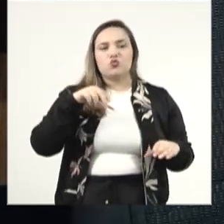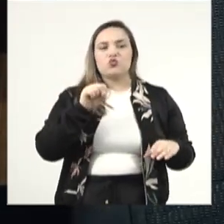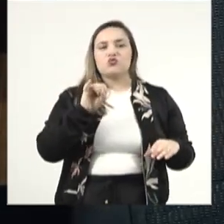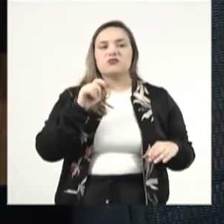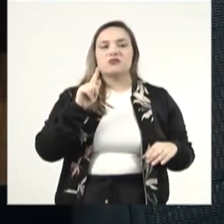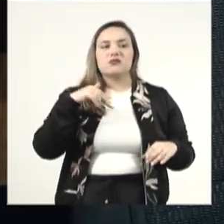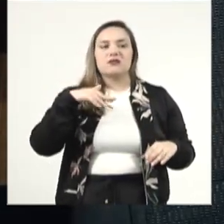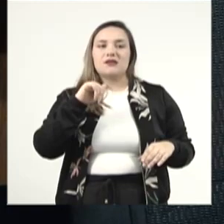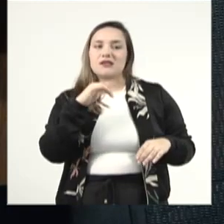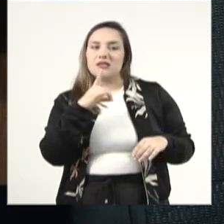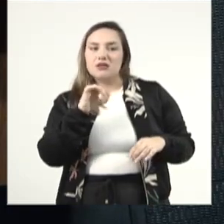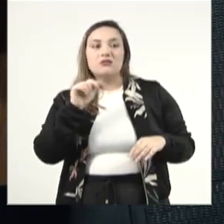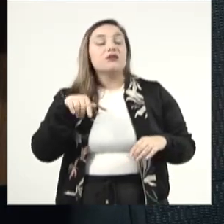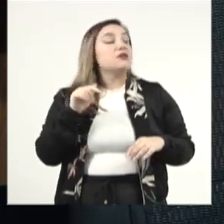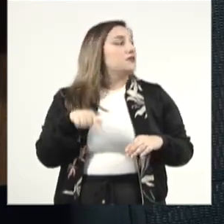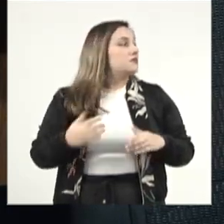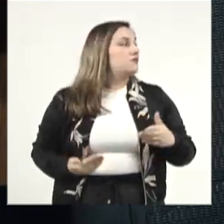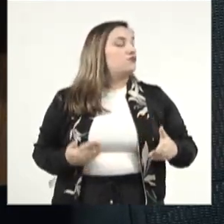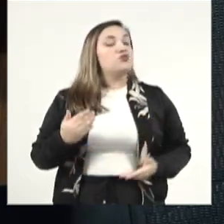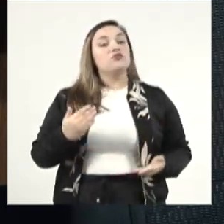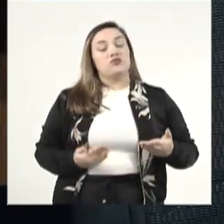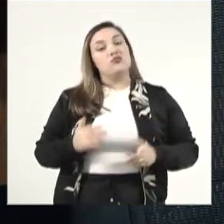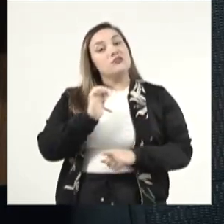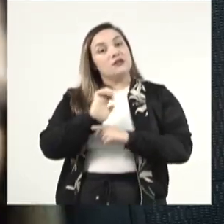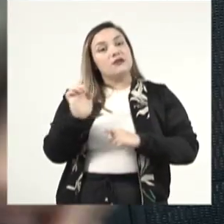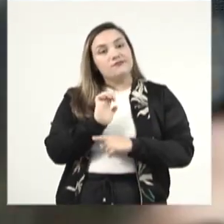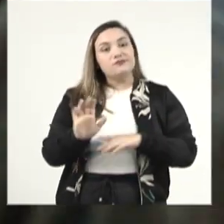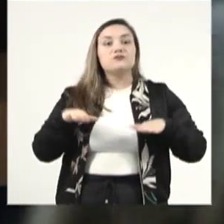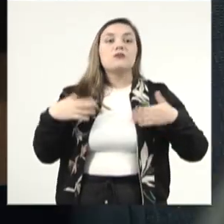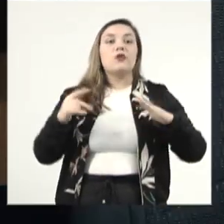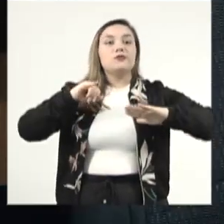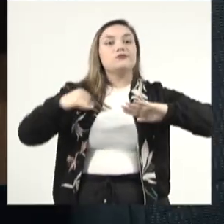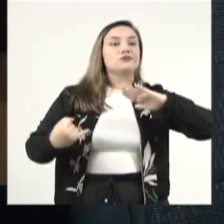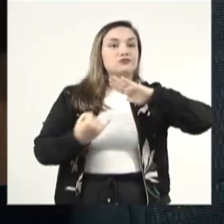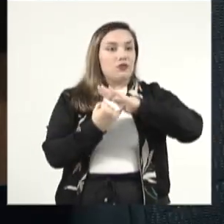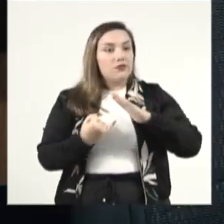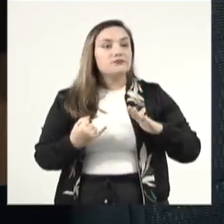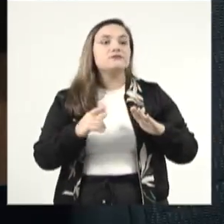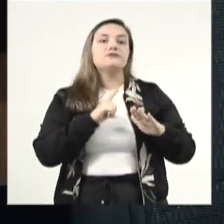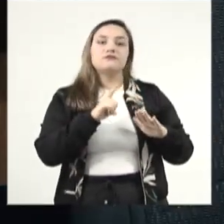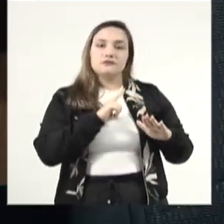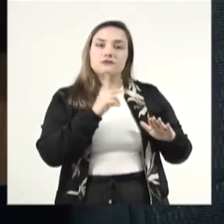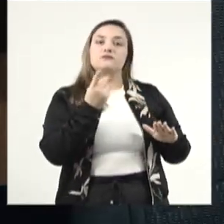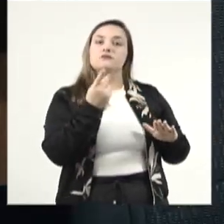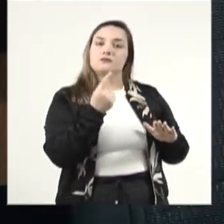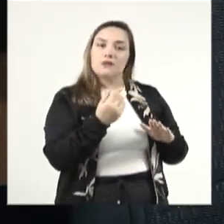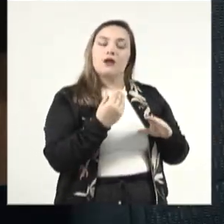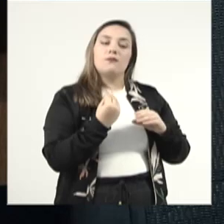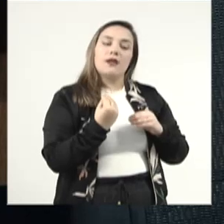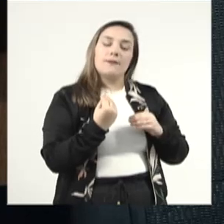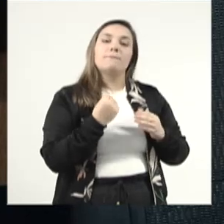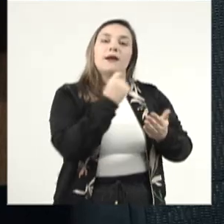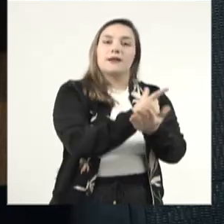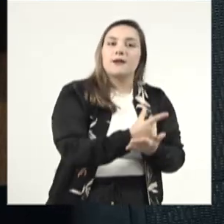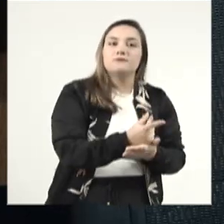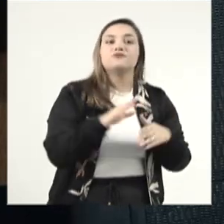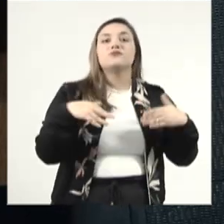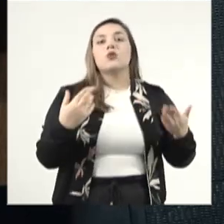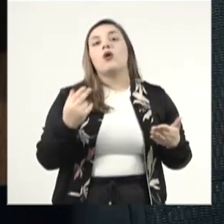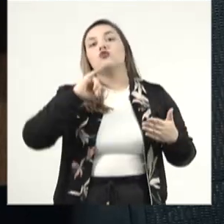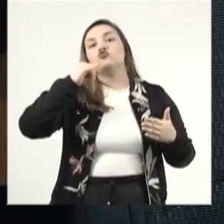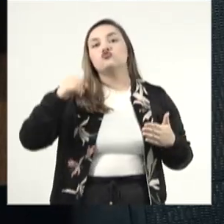servidores públicos estaduais, quais são as instituições credoras, qual a taxa de